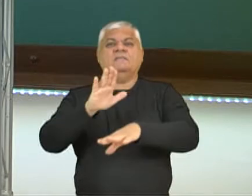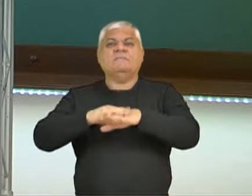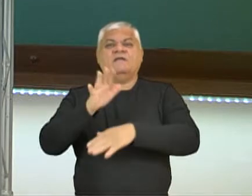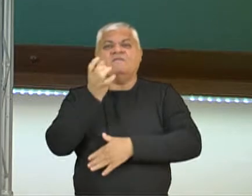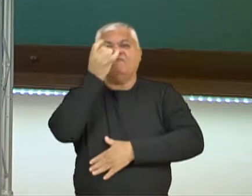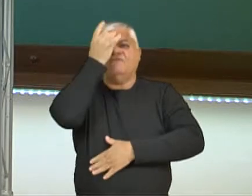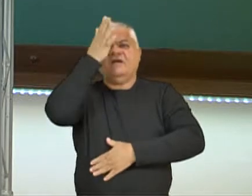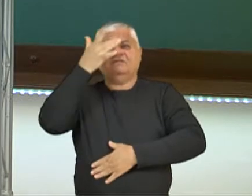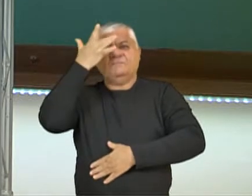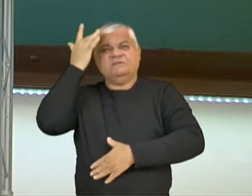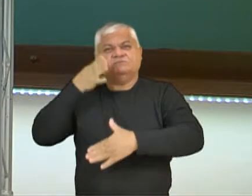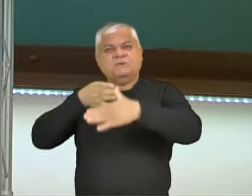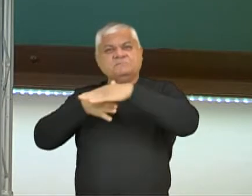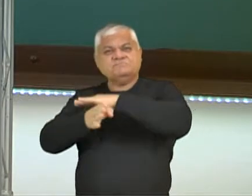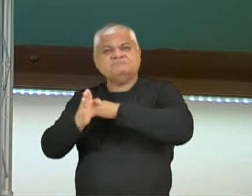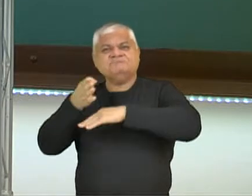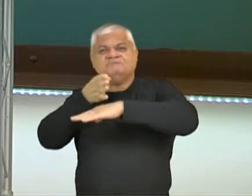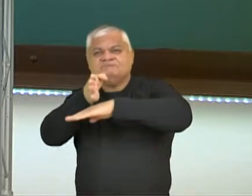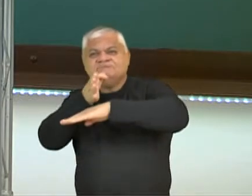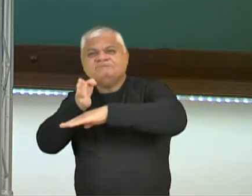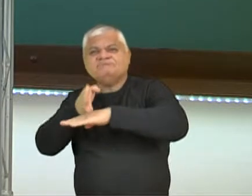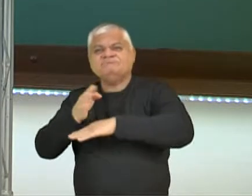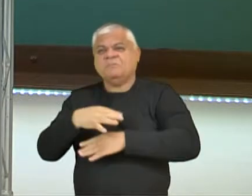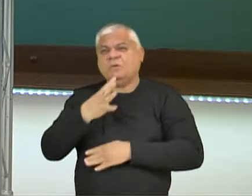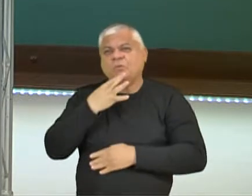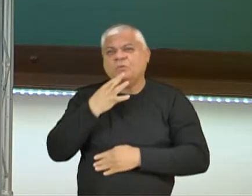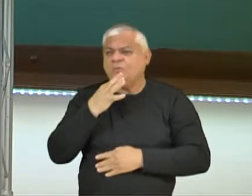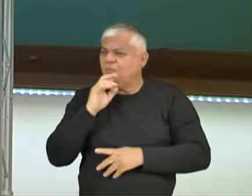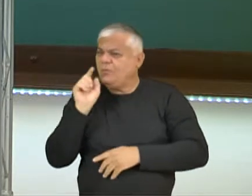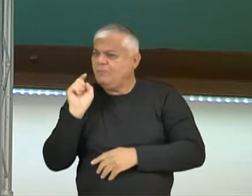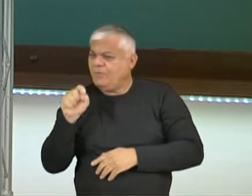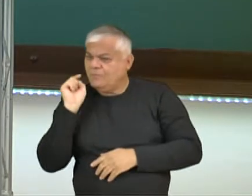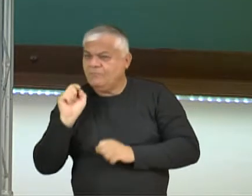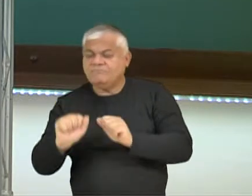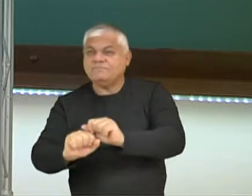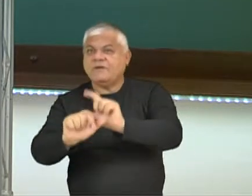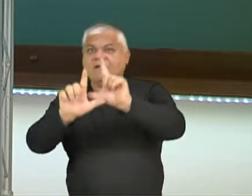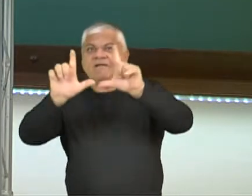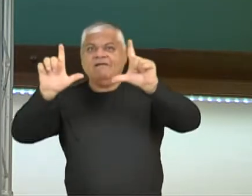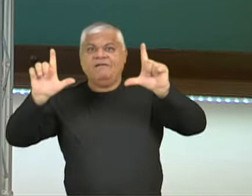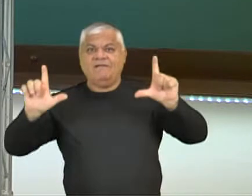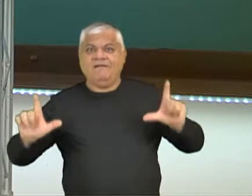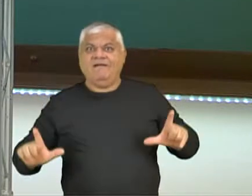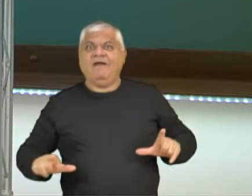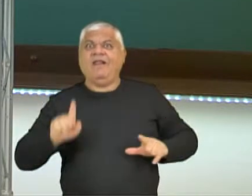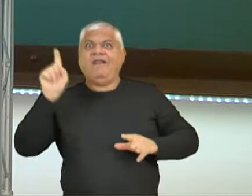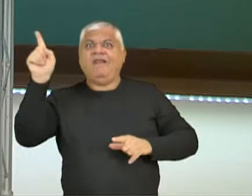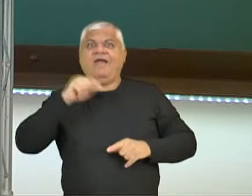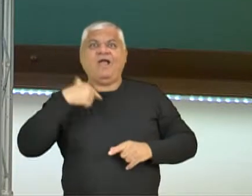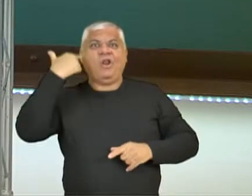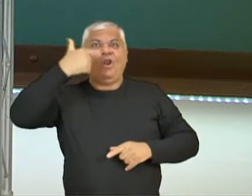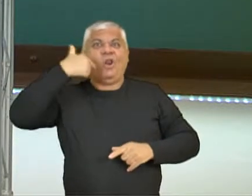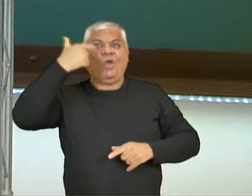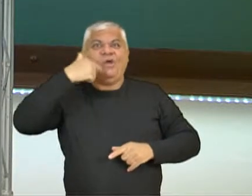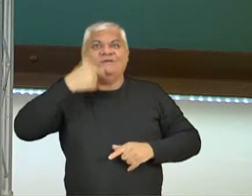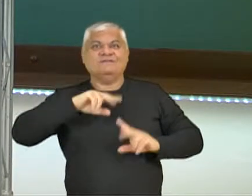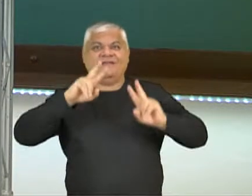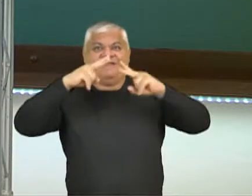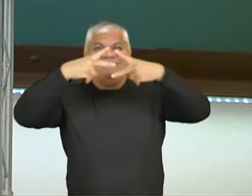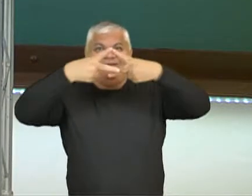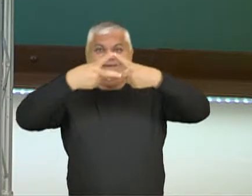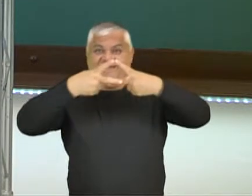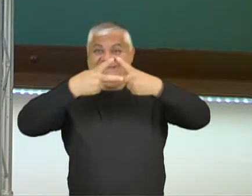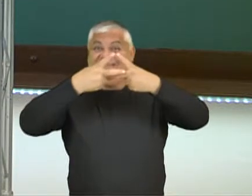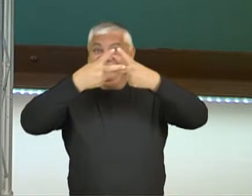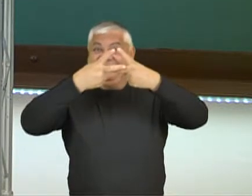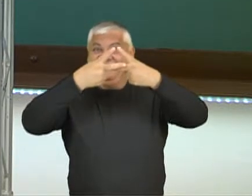acessível para muitas pessoas. Por quê? Você dá um enter, você está no Museu do Louvre, lá em Londres. O que você me diz?